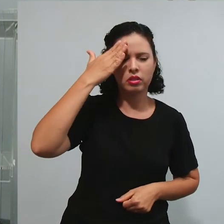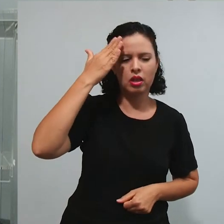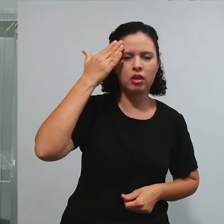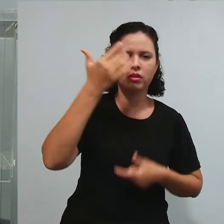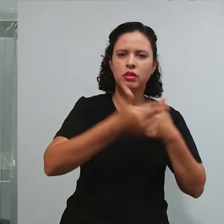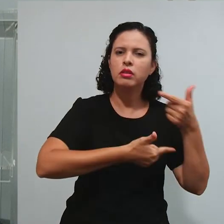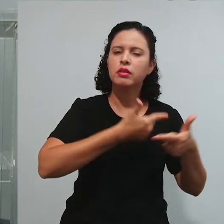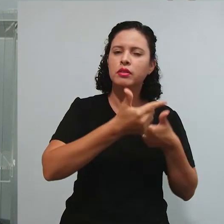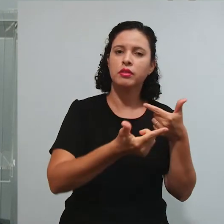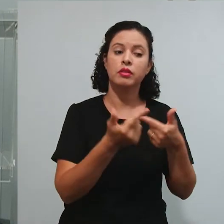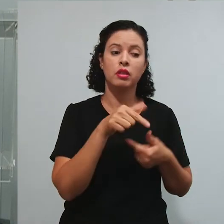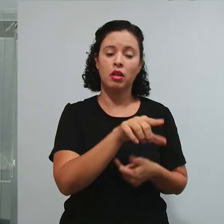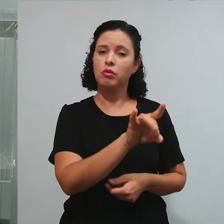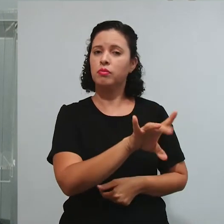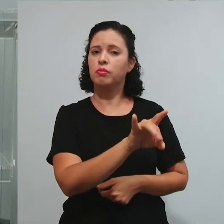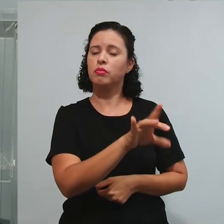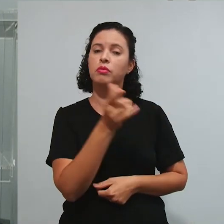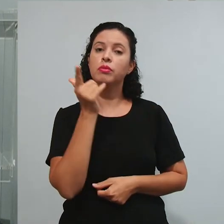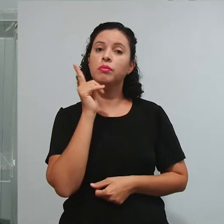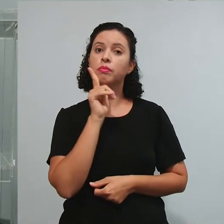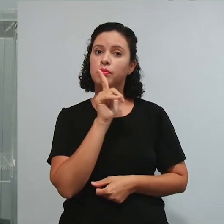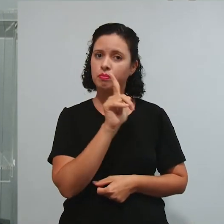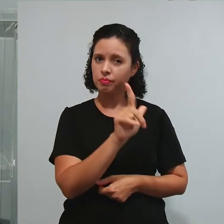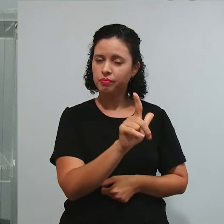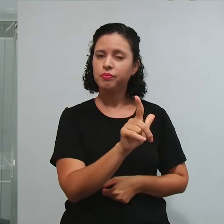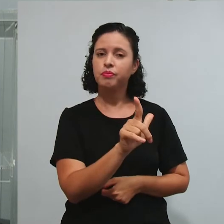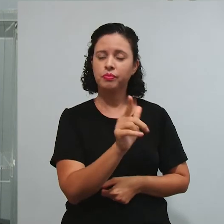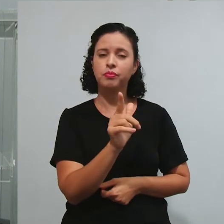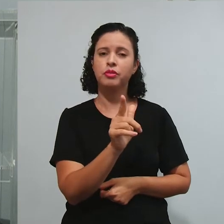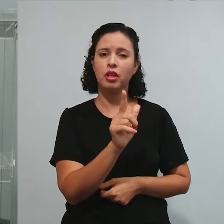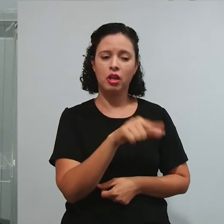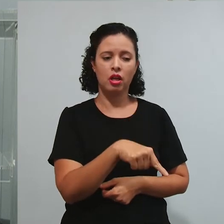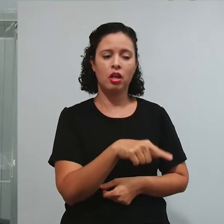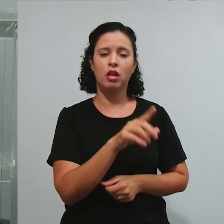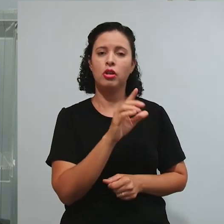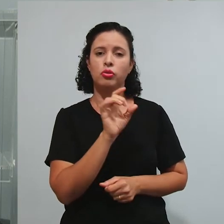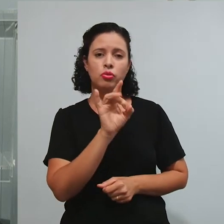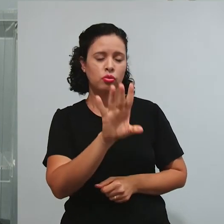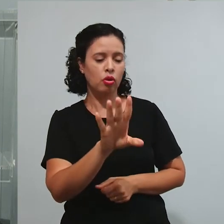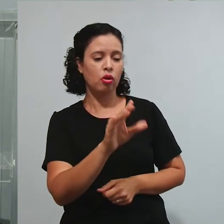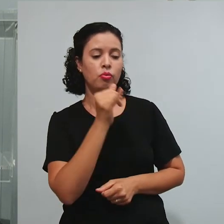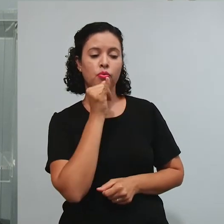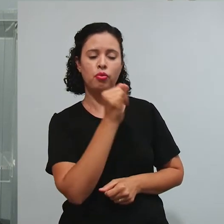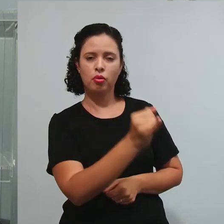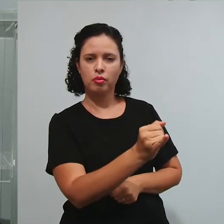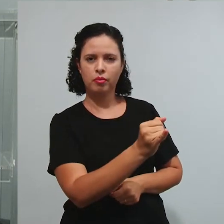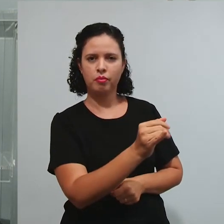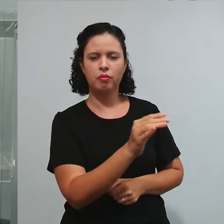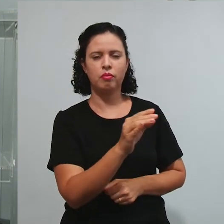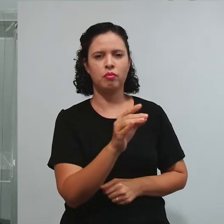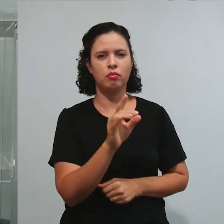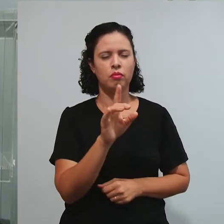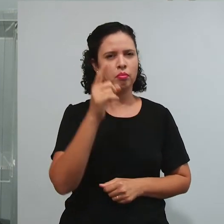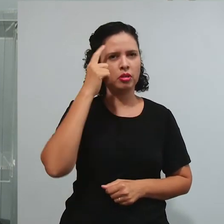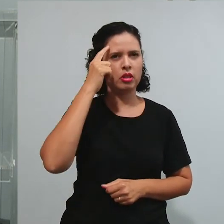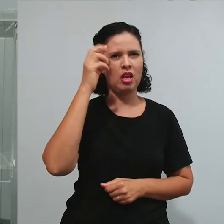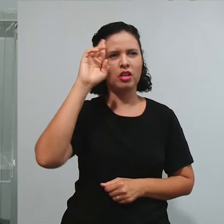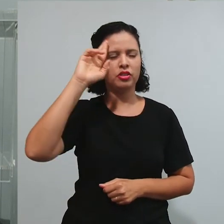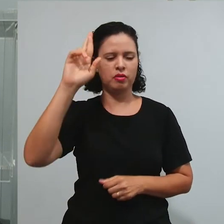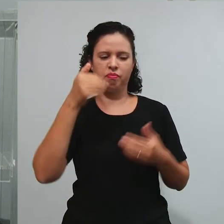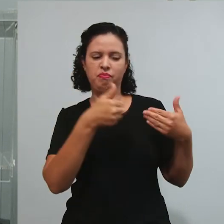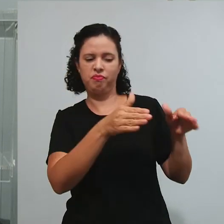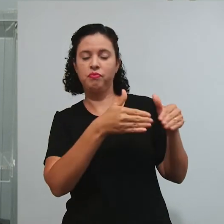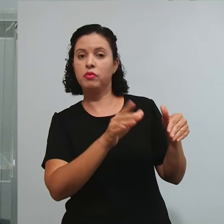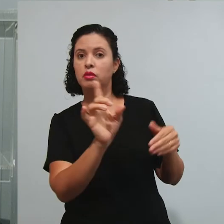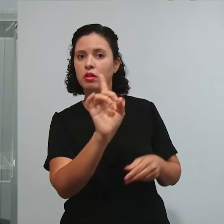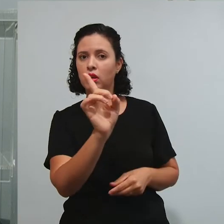delas, elas podem ser delegadas, né? Não é que a chefia vai deixar para lá e vai